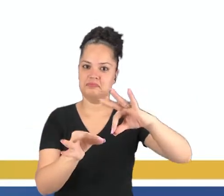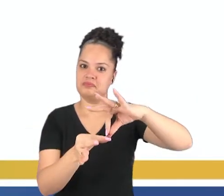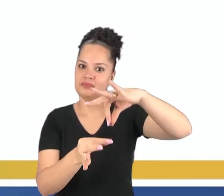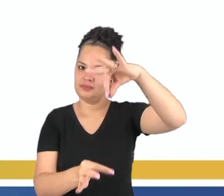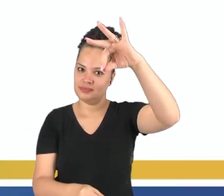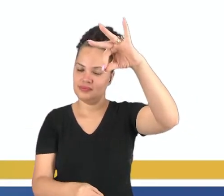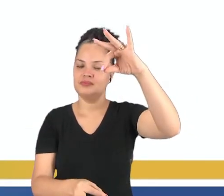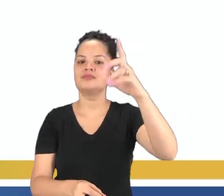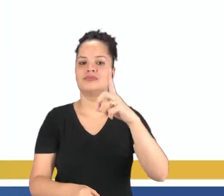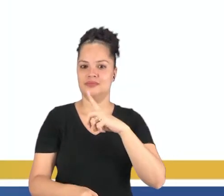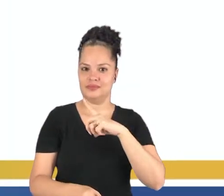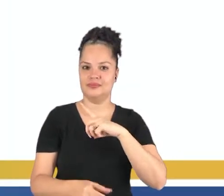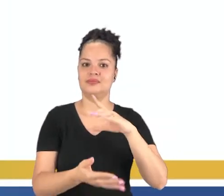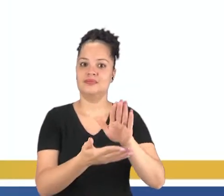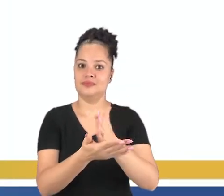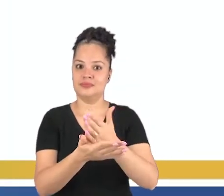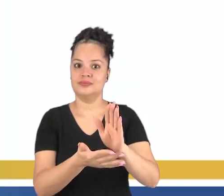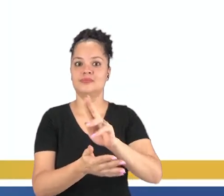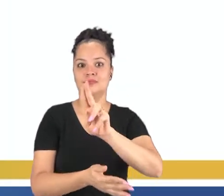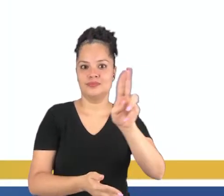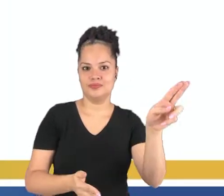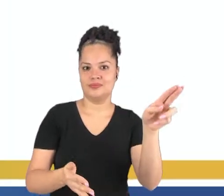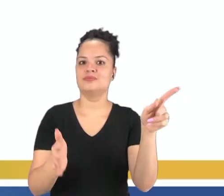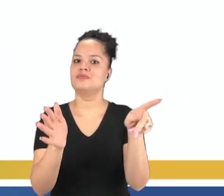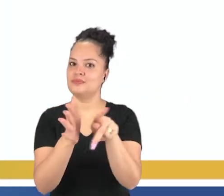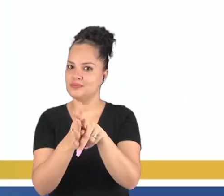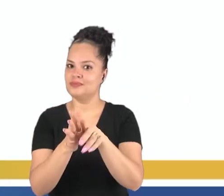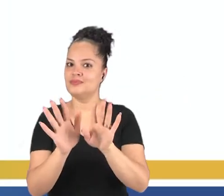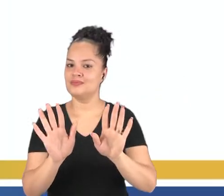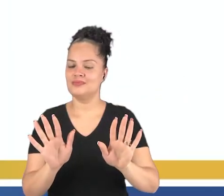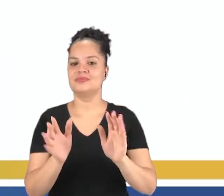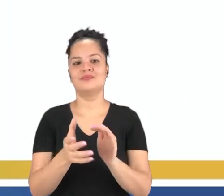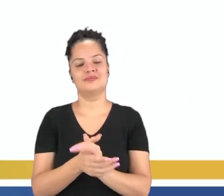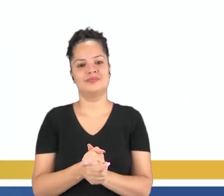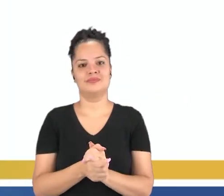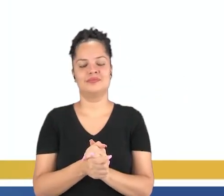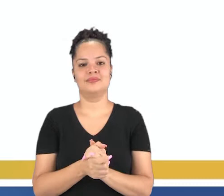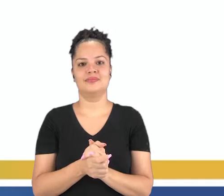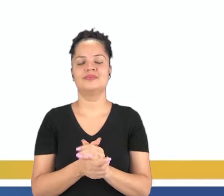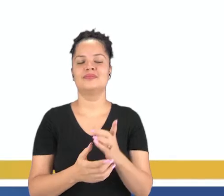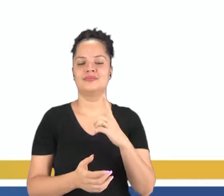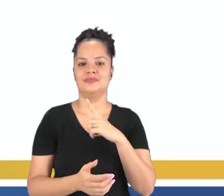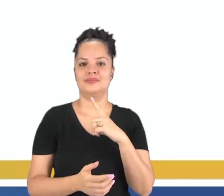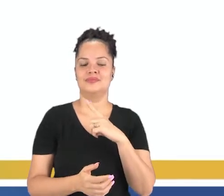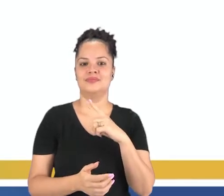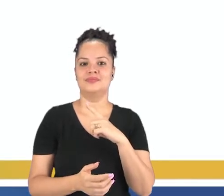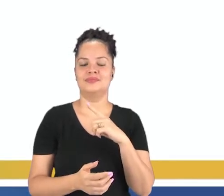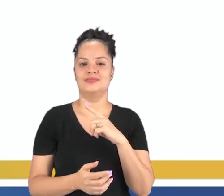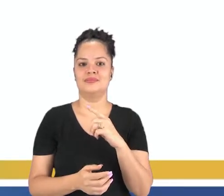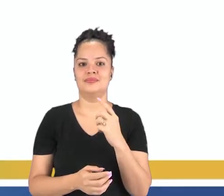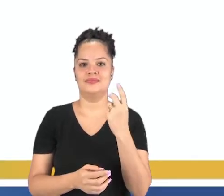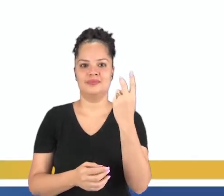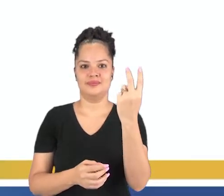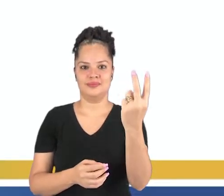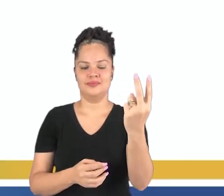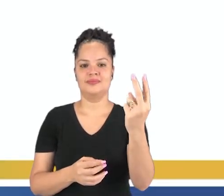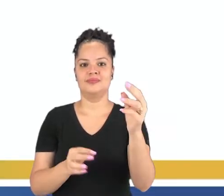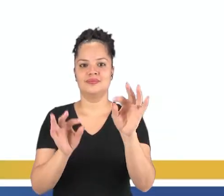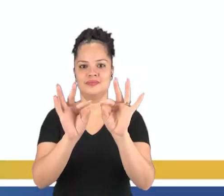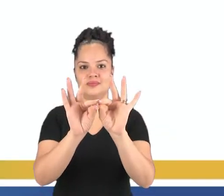vamos ter alguns nomes que nós vamos dar para elas, certo? Então, nós temos aqui, duas